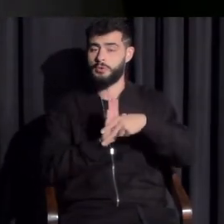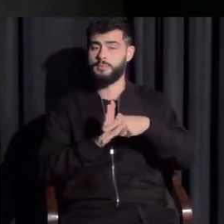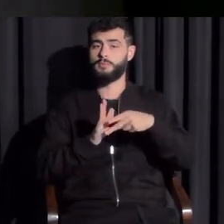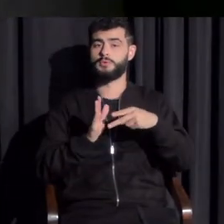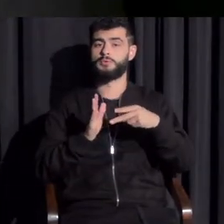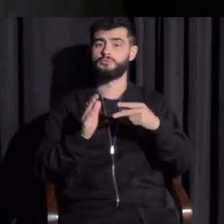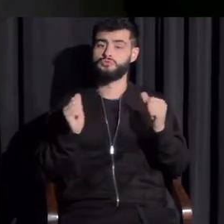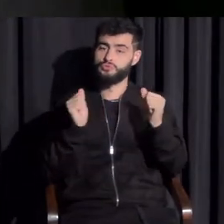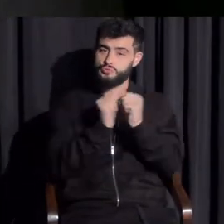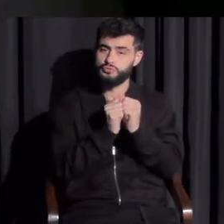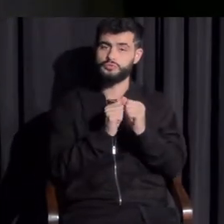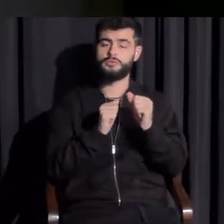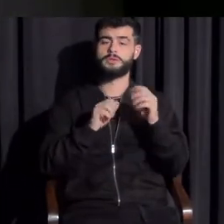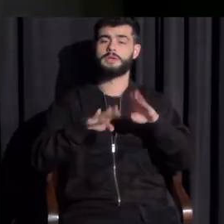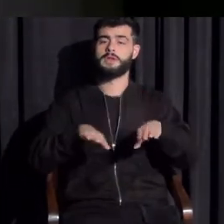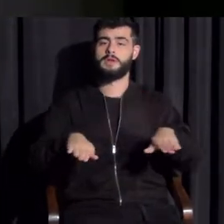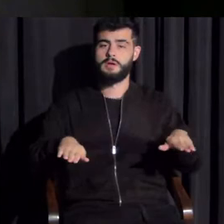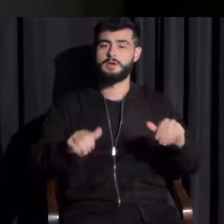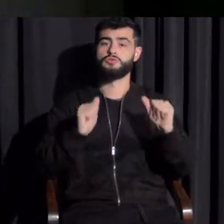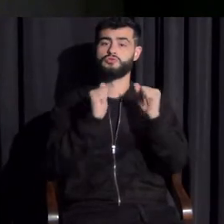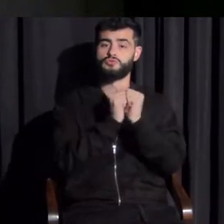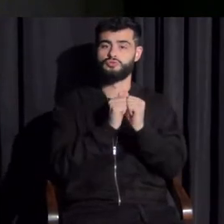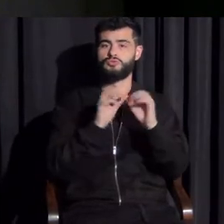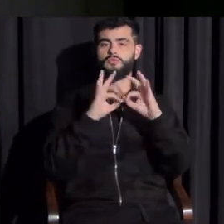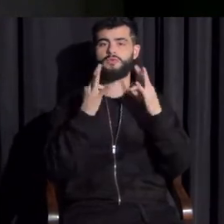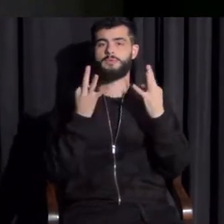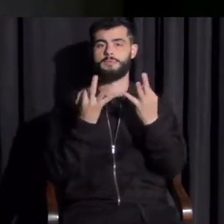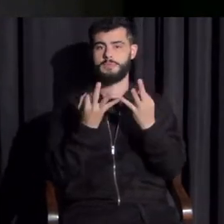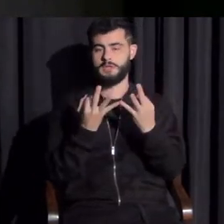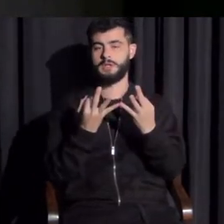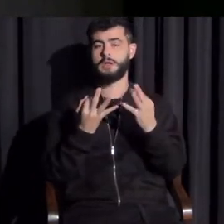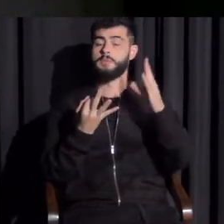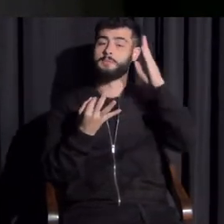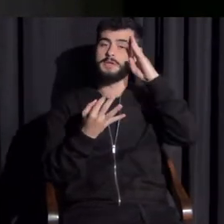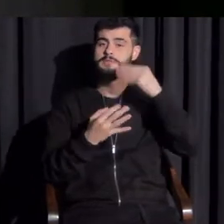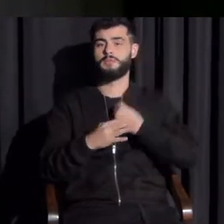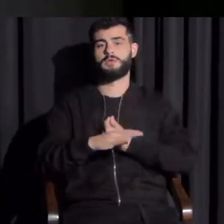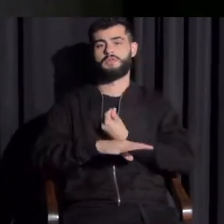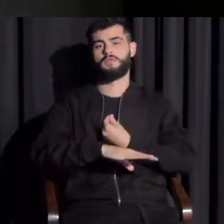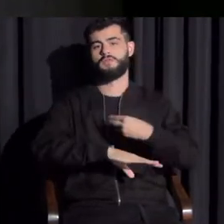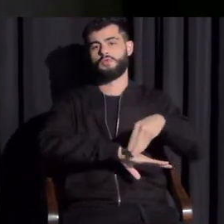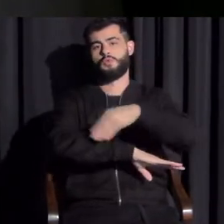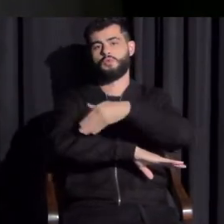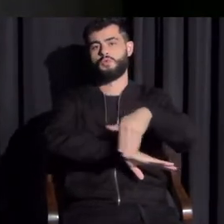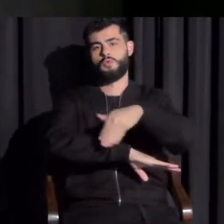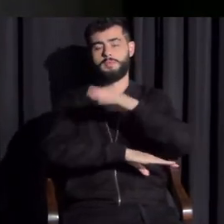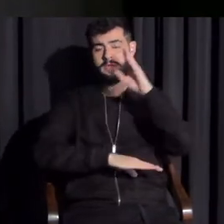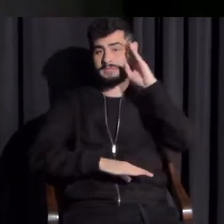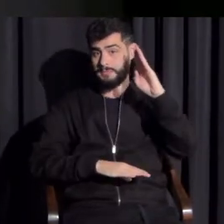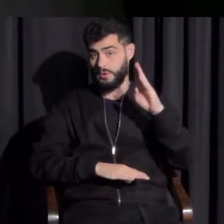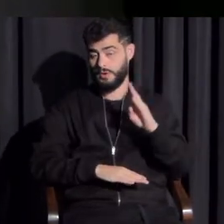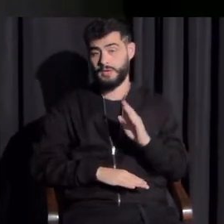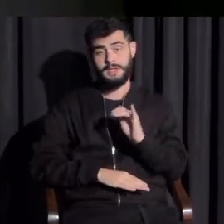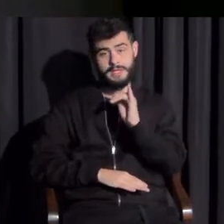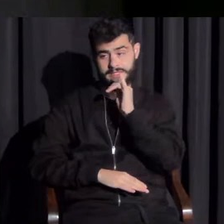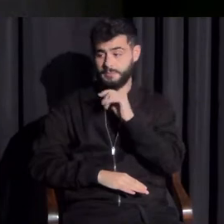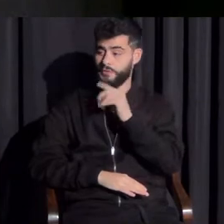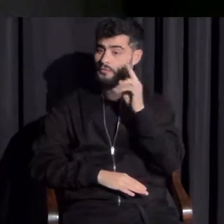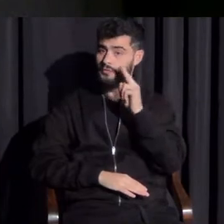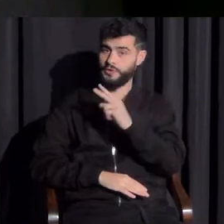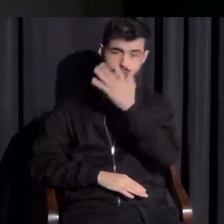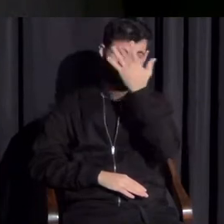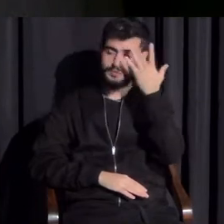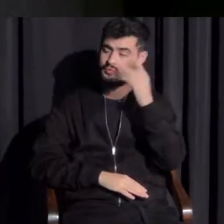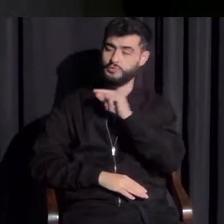as famílias, né, em ocupação, em situação de rua. E aí eu fico muito pensando nessa relação dessas instituições ali do entorno